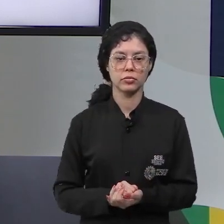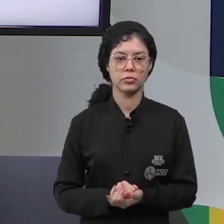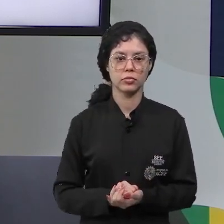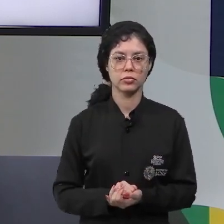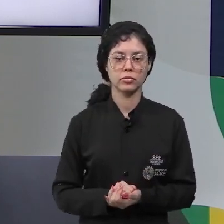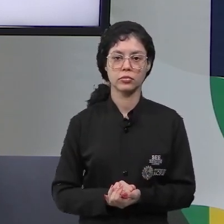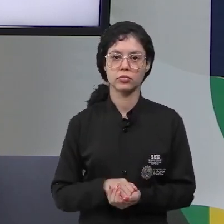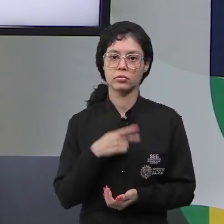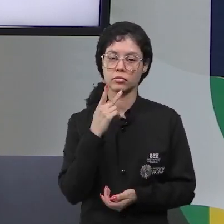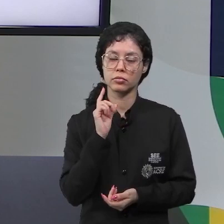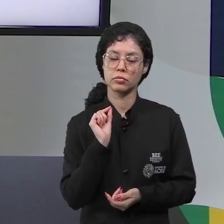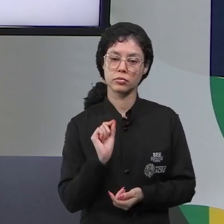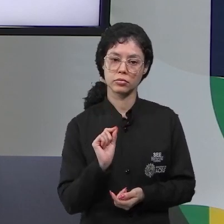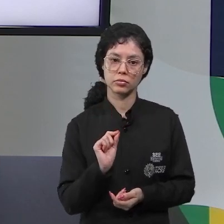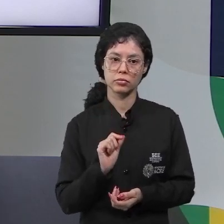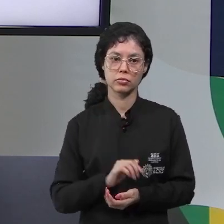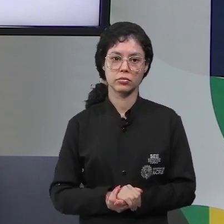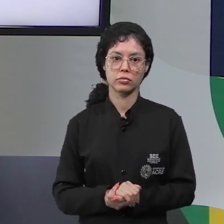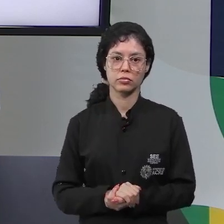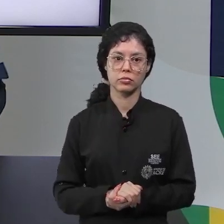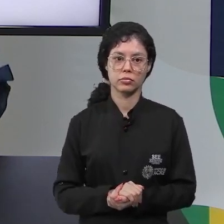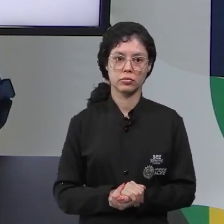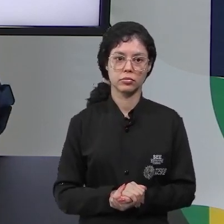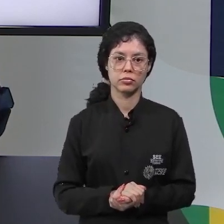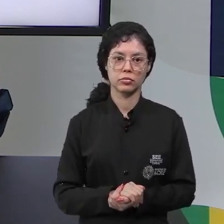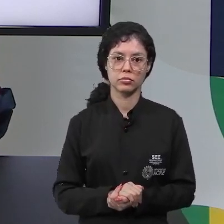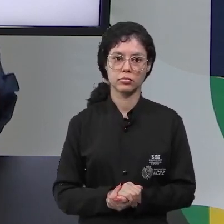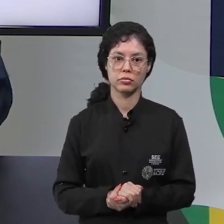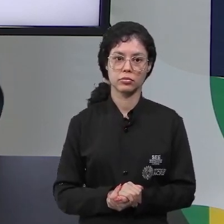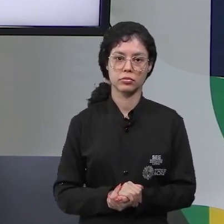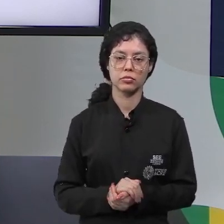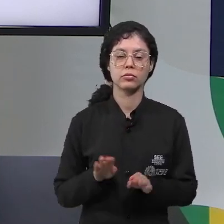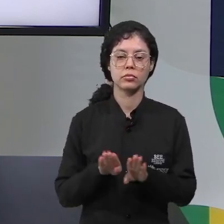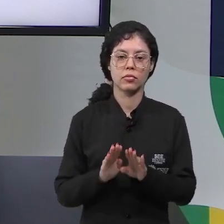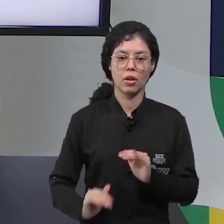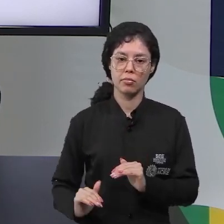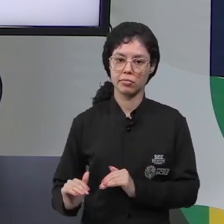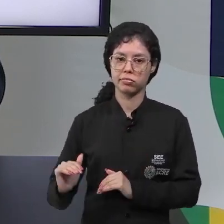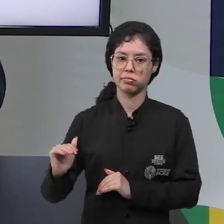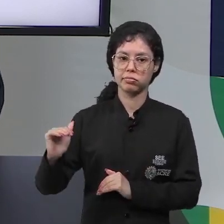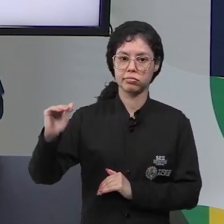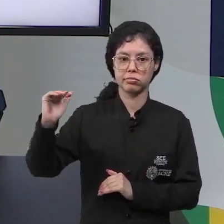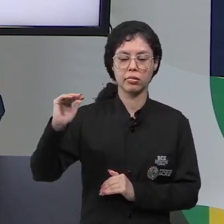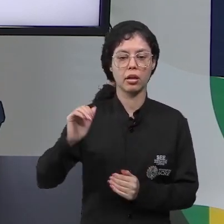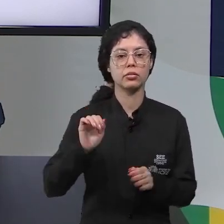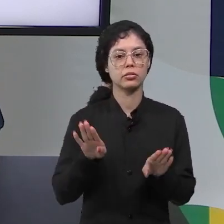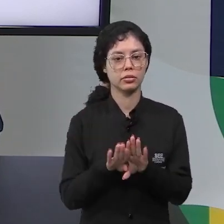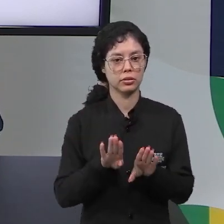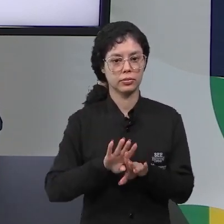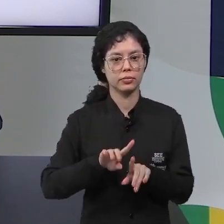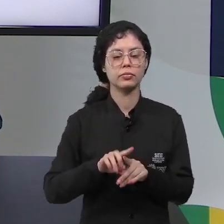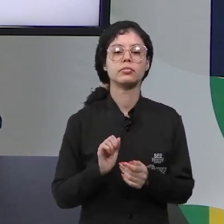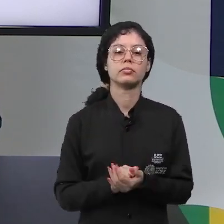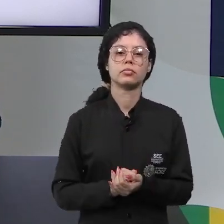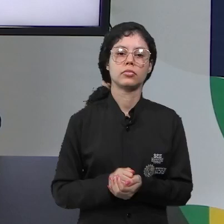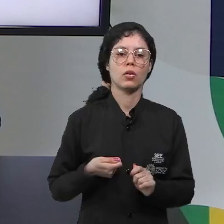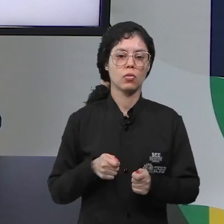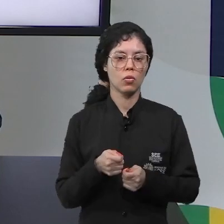cristãos, diz o seguinte, que crescei, multiplicai e dominai a terra.